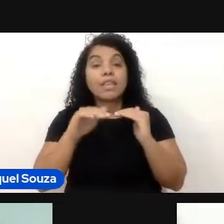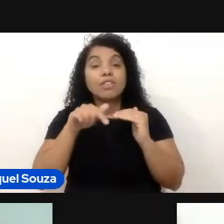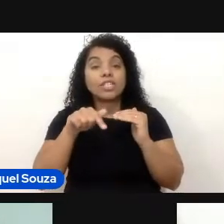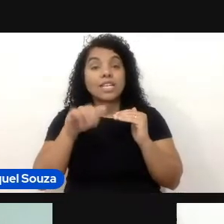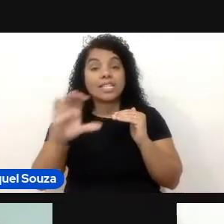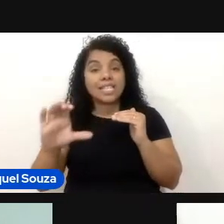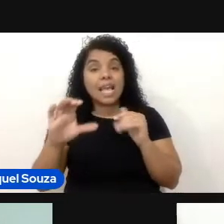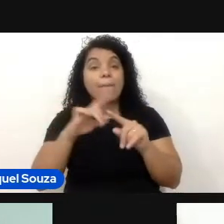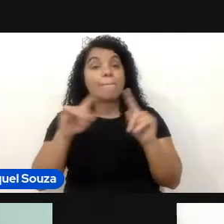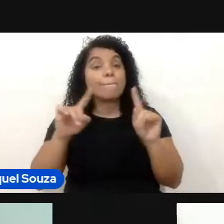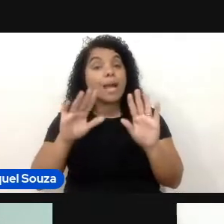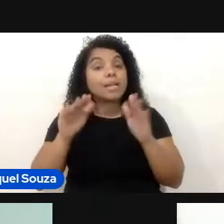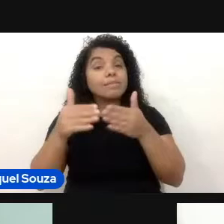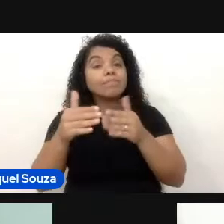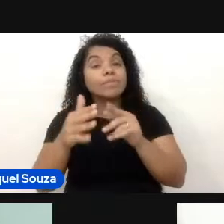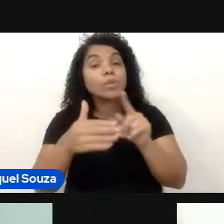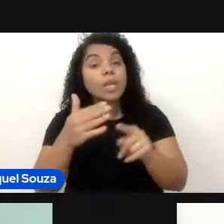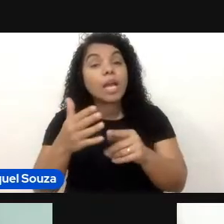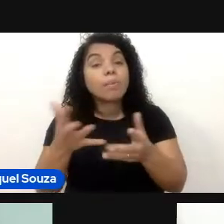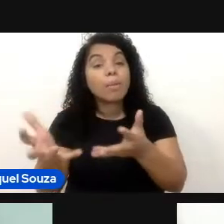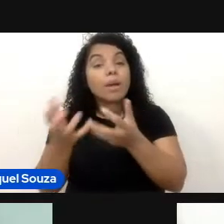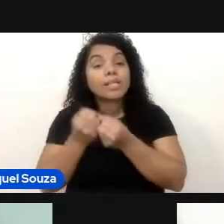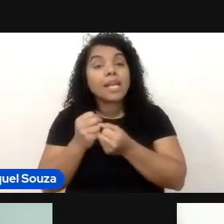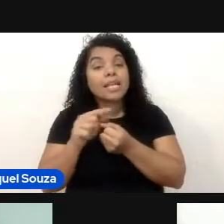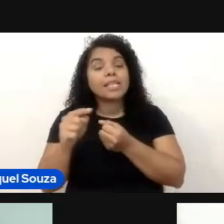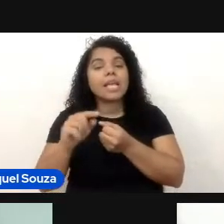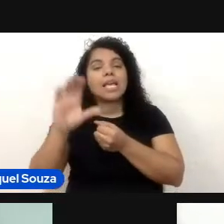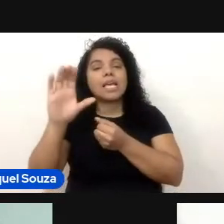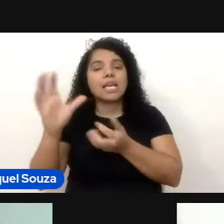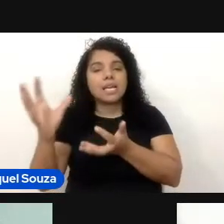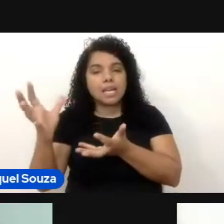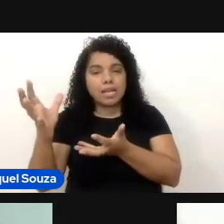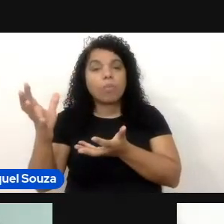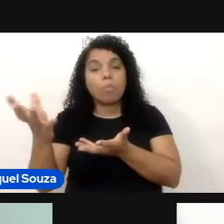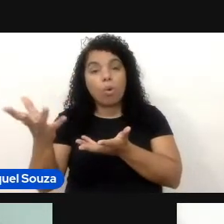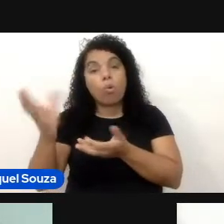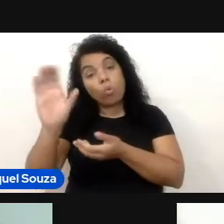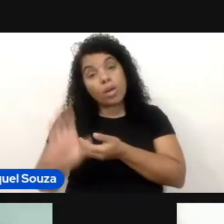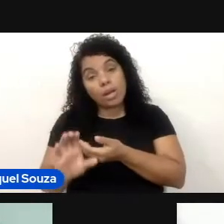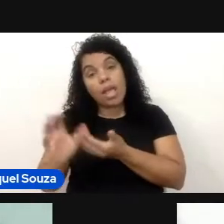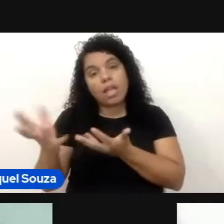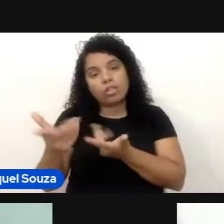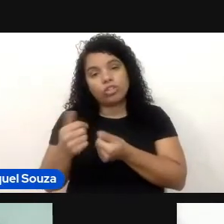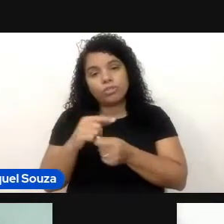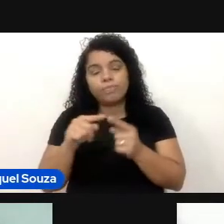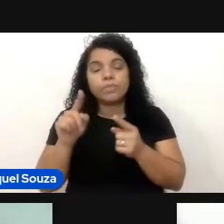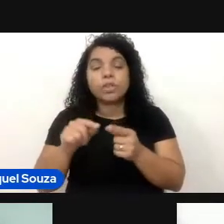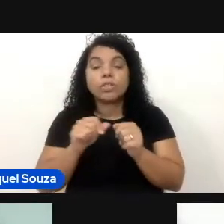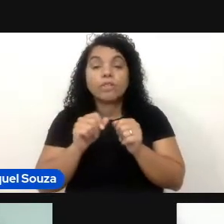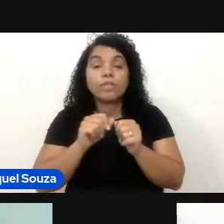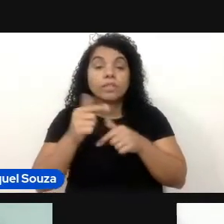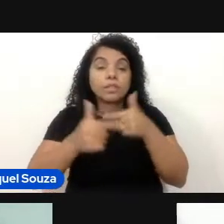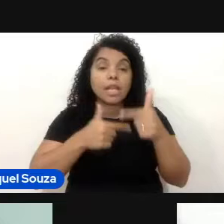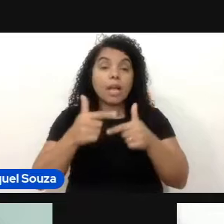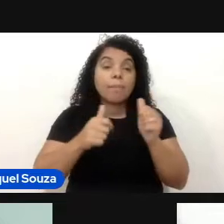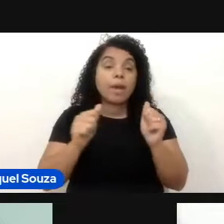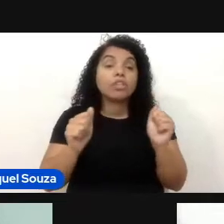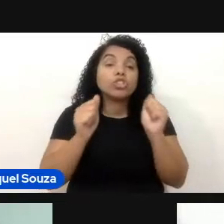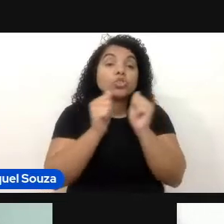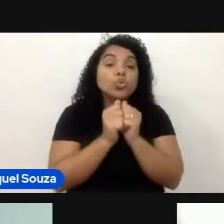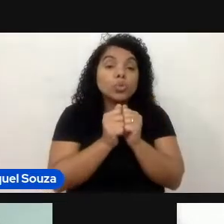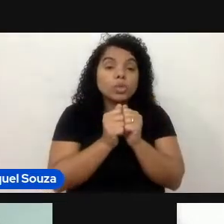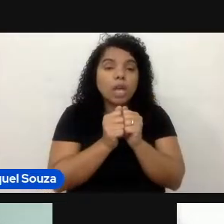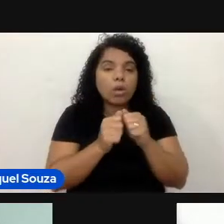mais direcionados para atender o cliente, tá? Em alguns momentos. Então a gente está fazendo um trabalho de junção entre essas